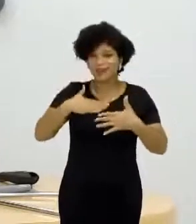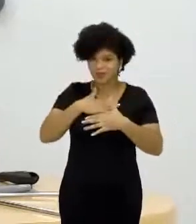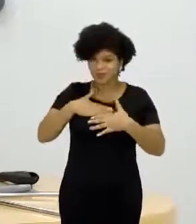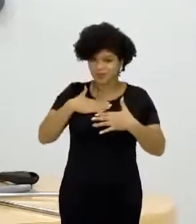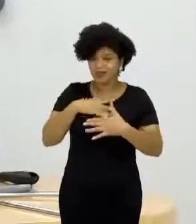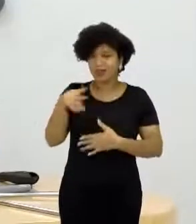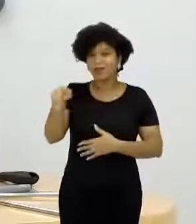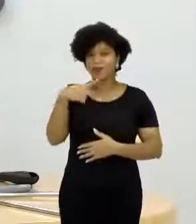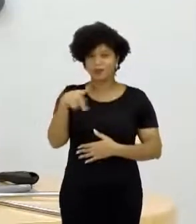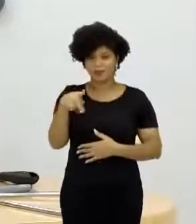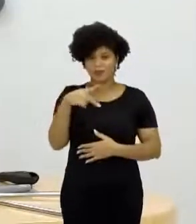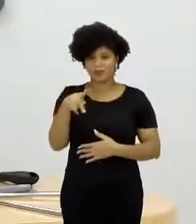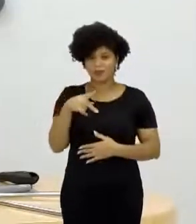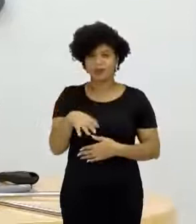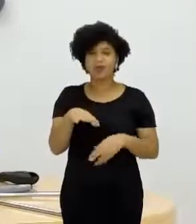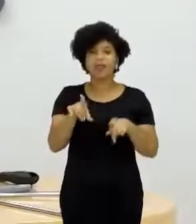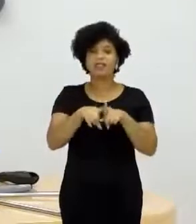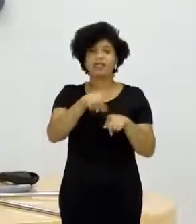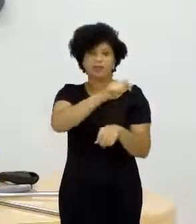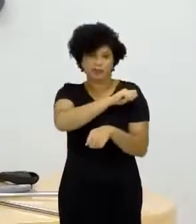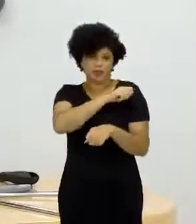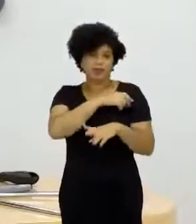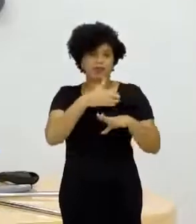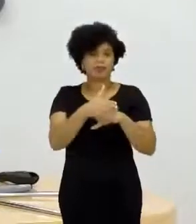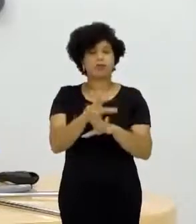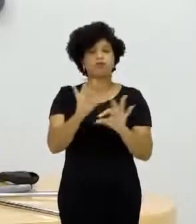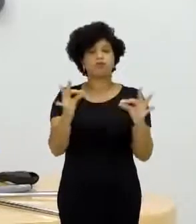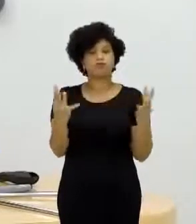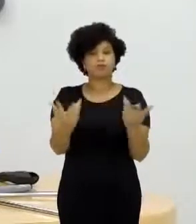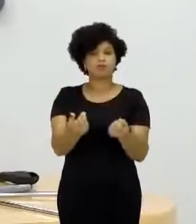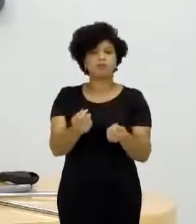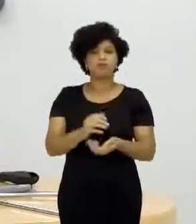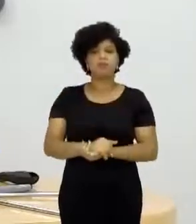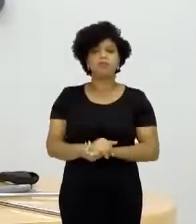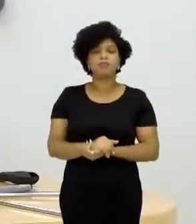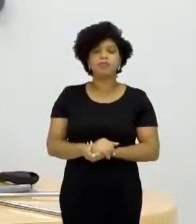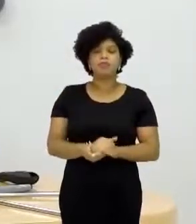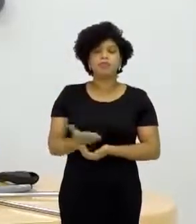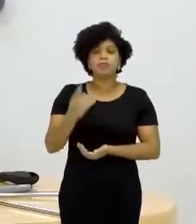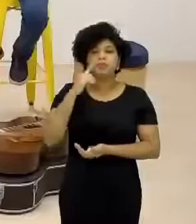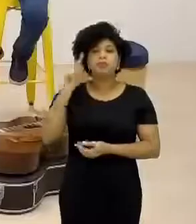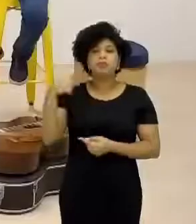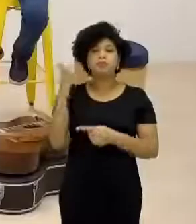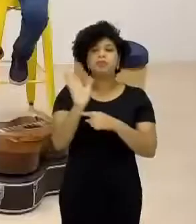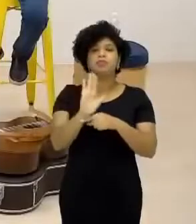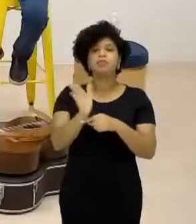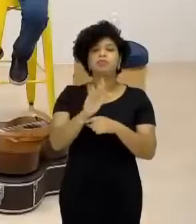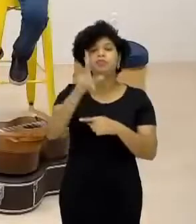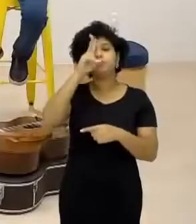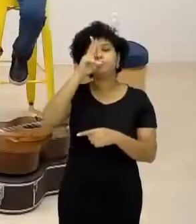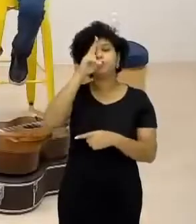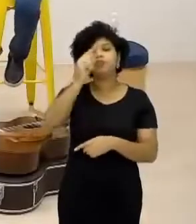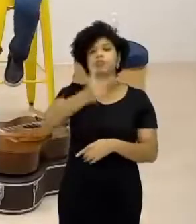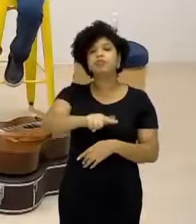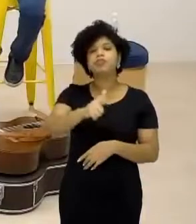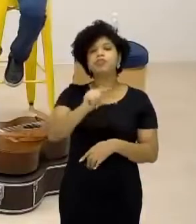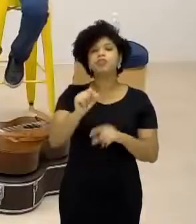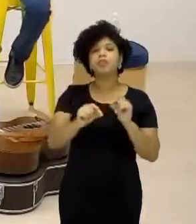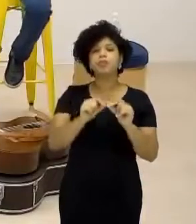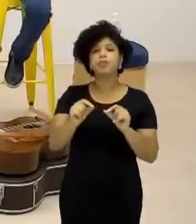participação dos nossos professores, dos nossos alunos. Próximo slide pra gente. Vamos falar aí, retomar um pouquinho a questão